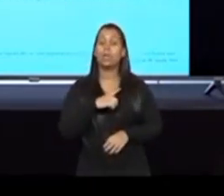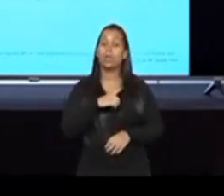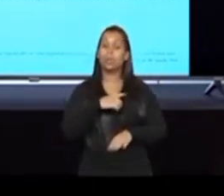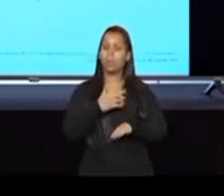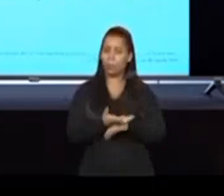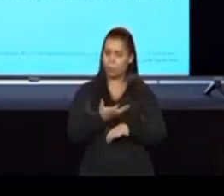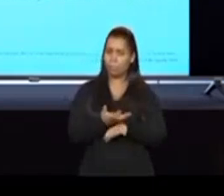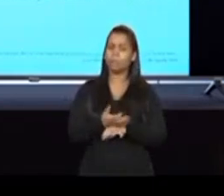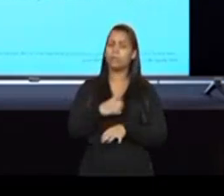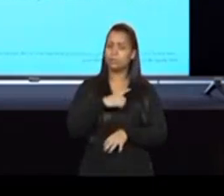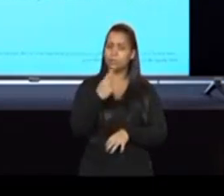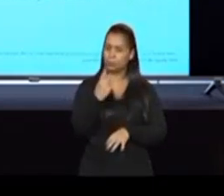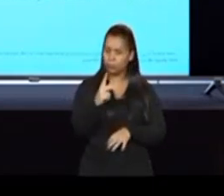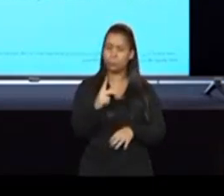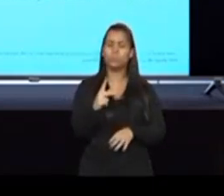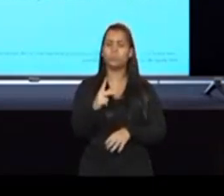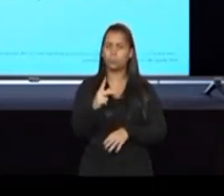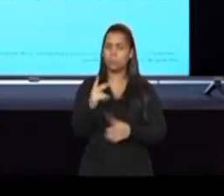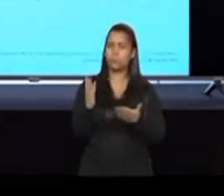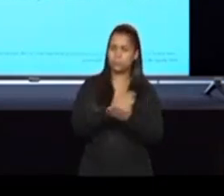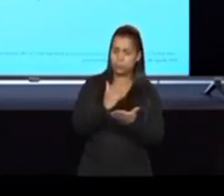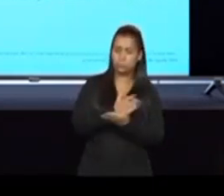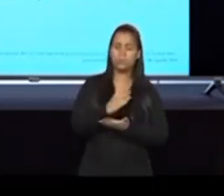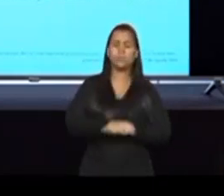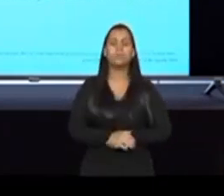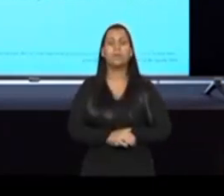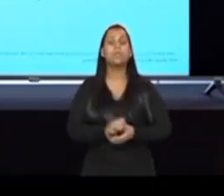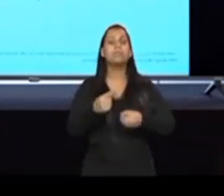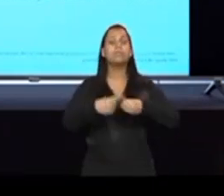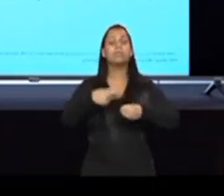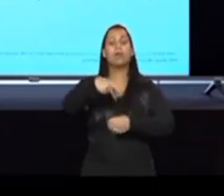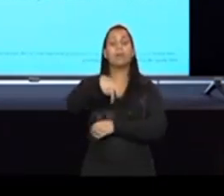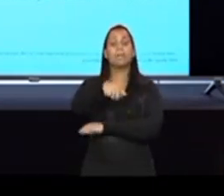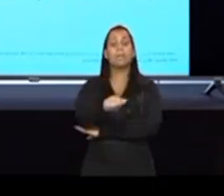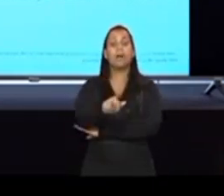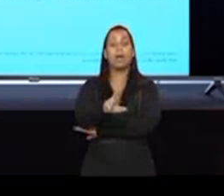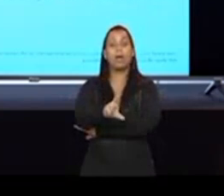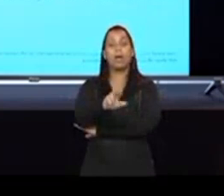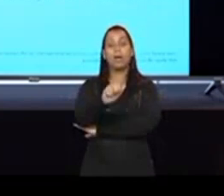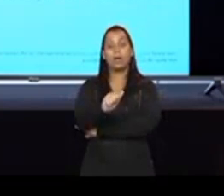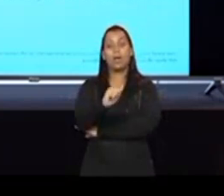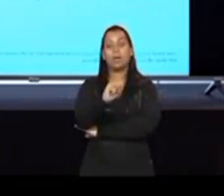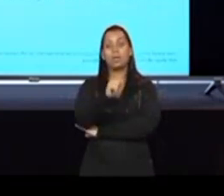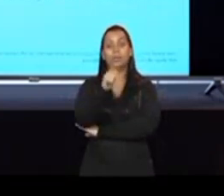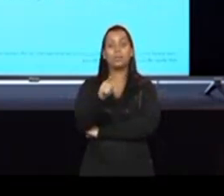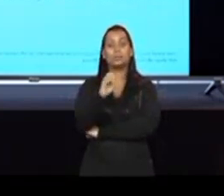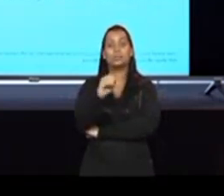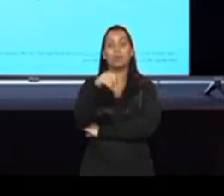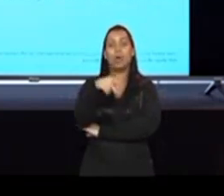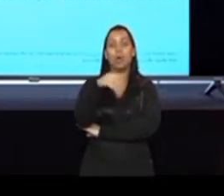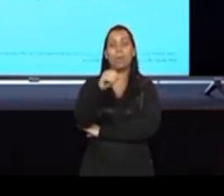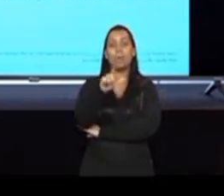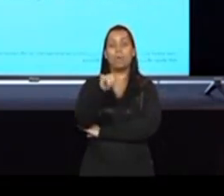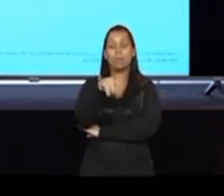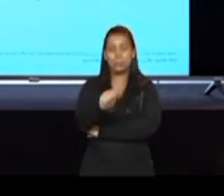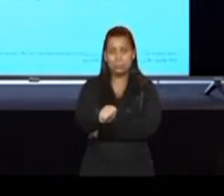que está também no material de vocês aí, sobre Paraisópolis. Paraisópolis é uma comunidade muito carente de São Paulo. Então a